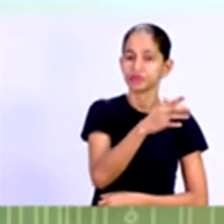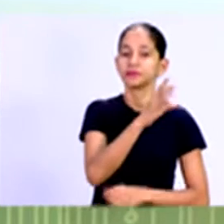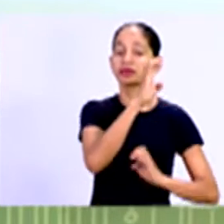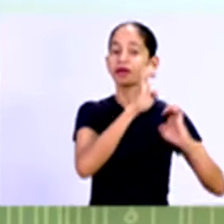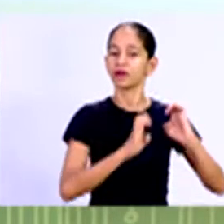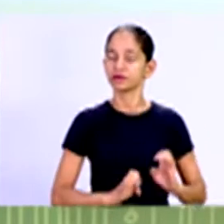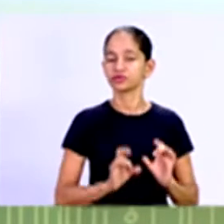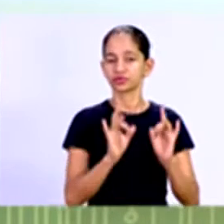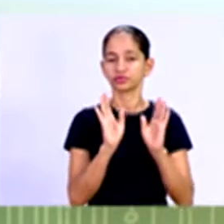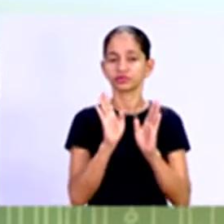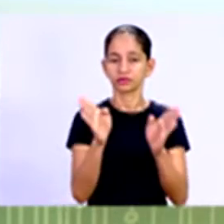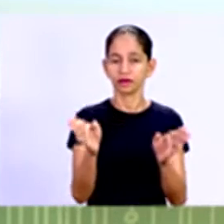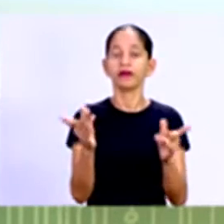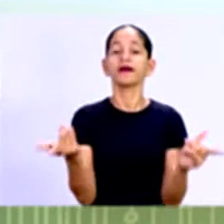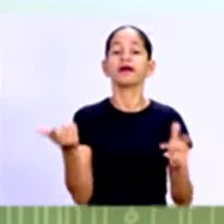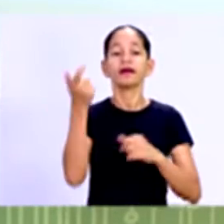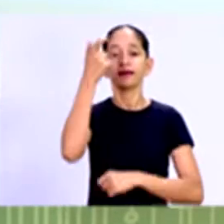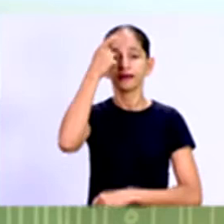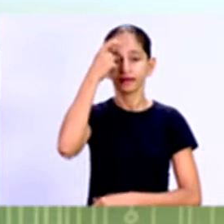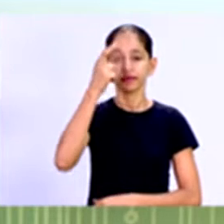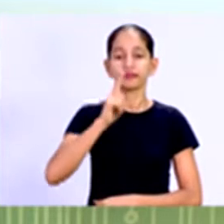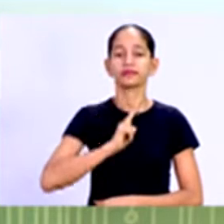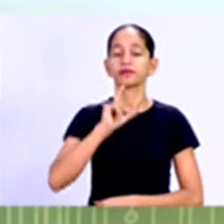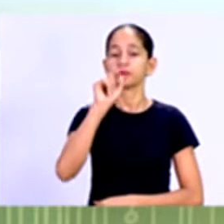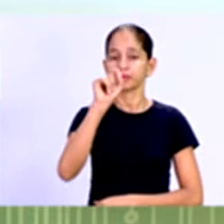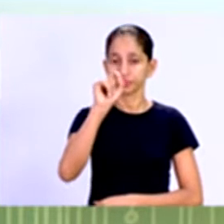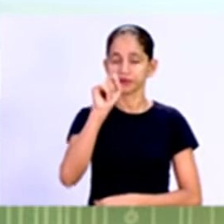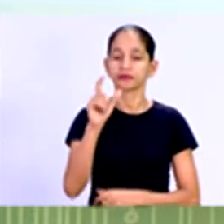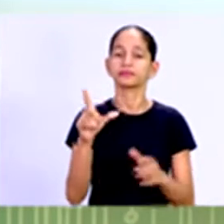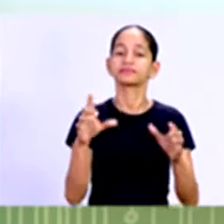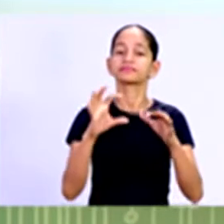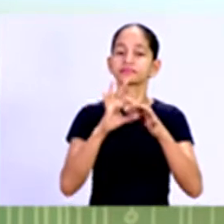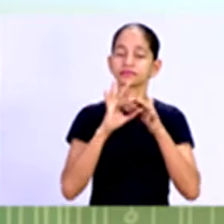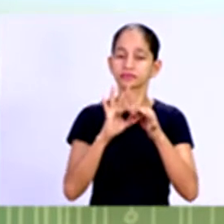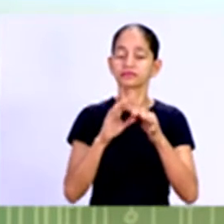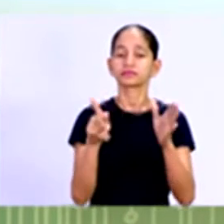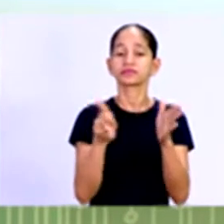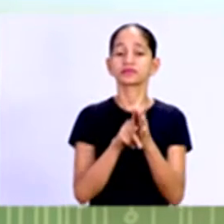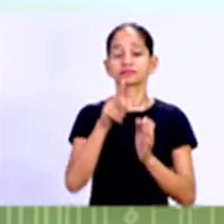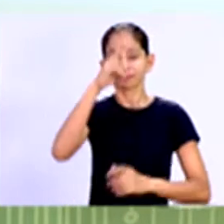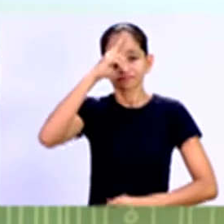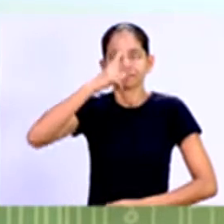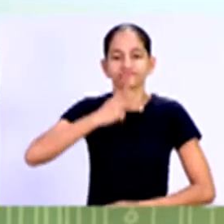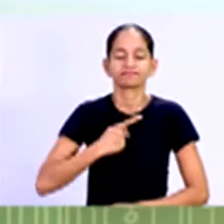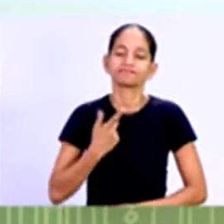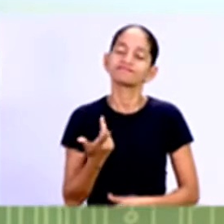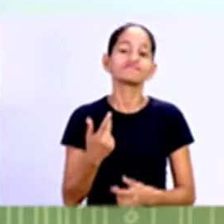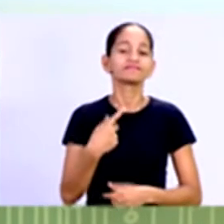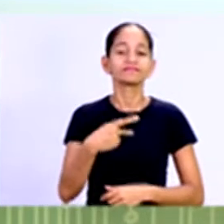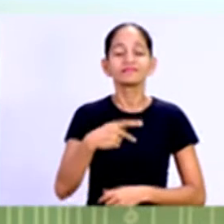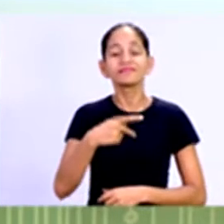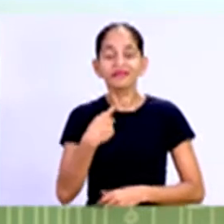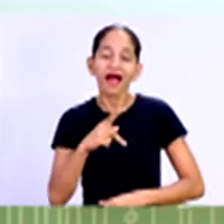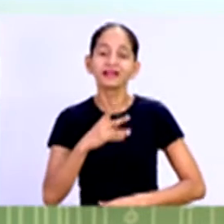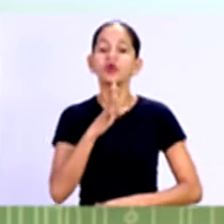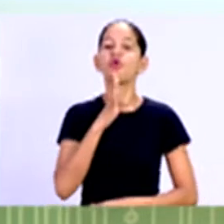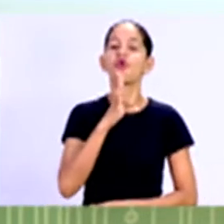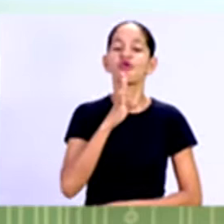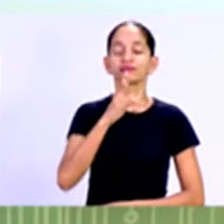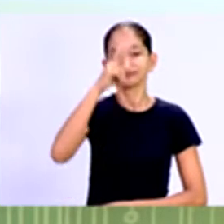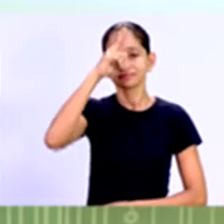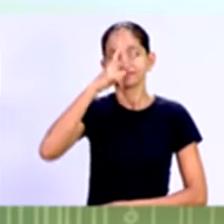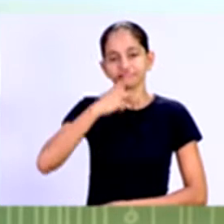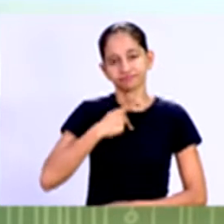entender que essa consciência, ela tem que ser uma consciência do próprio indivíduo, do próprio sujeito, né?